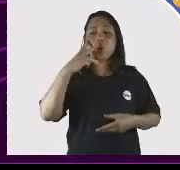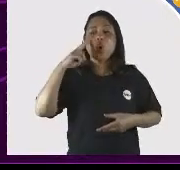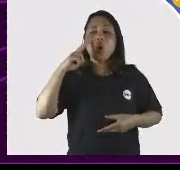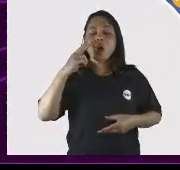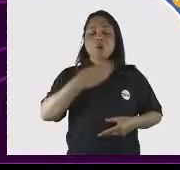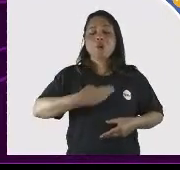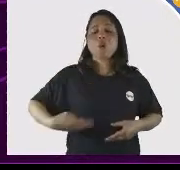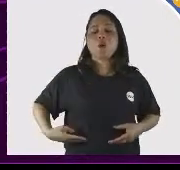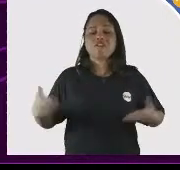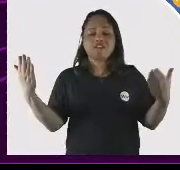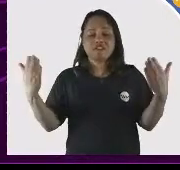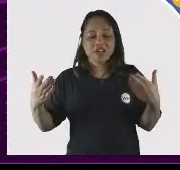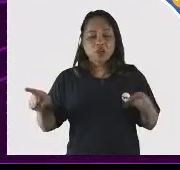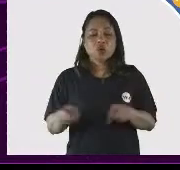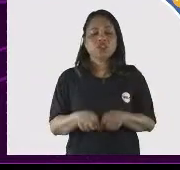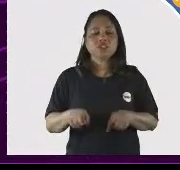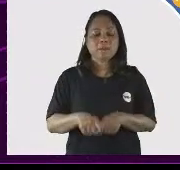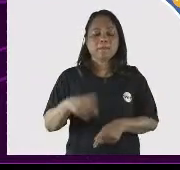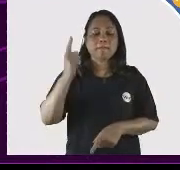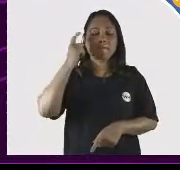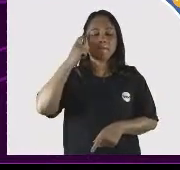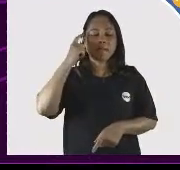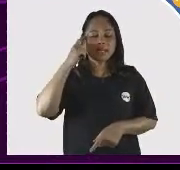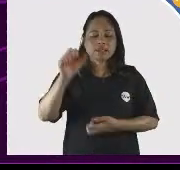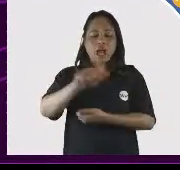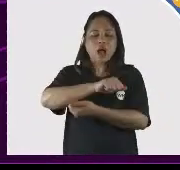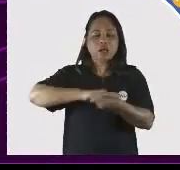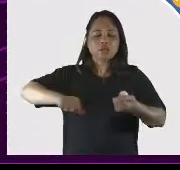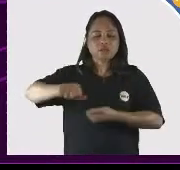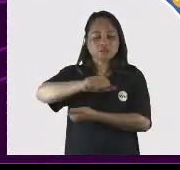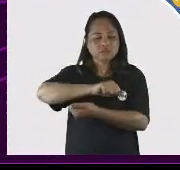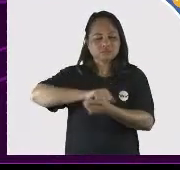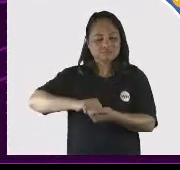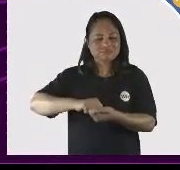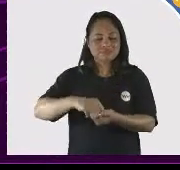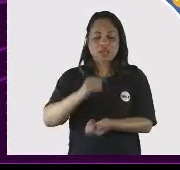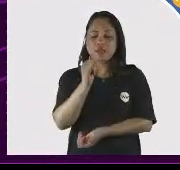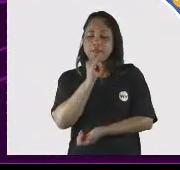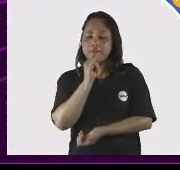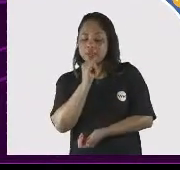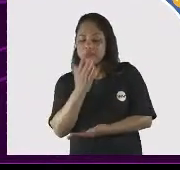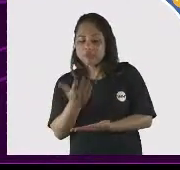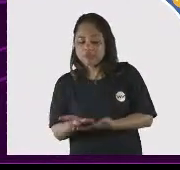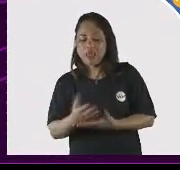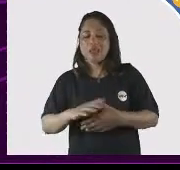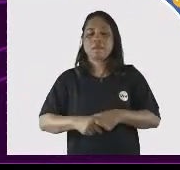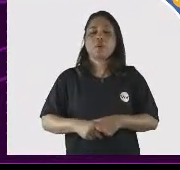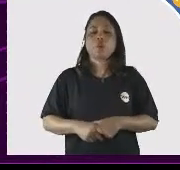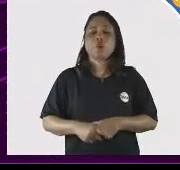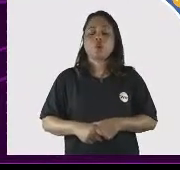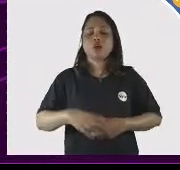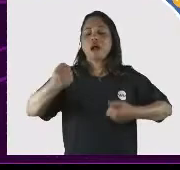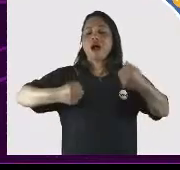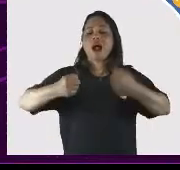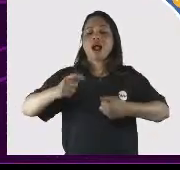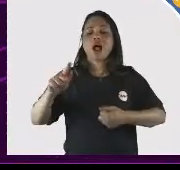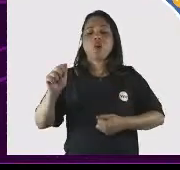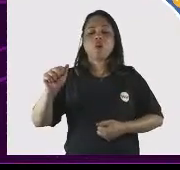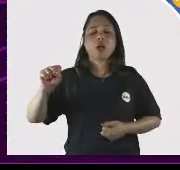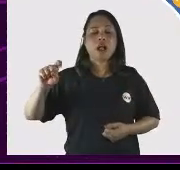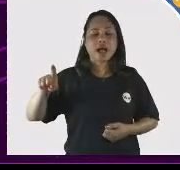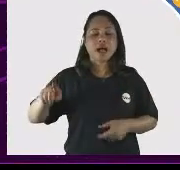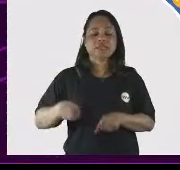olhar também do ponto de vista de sustentabilidade como a gente fala por exemplo de Veículos veículos movidos a gás ou